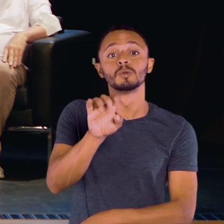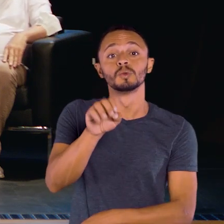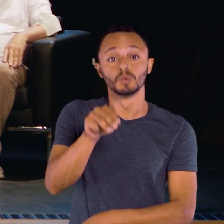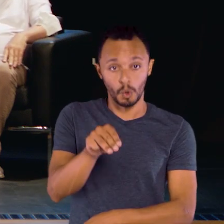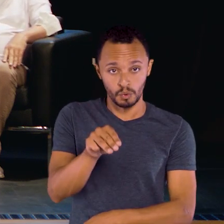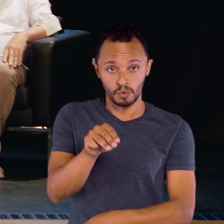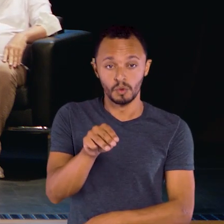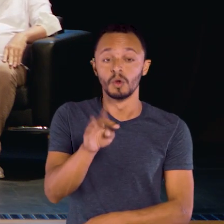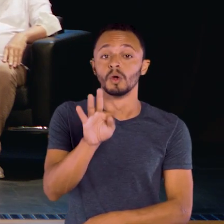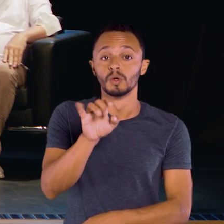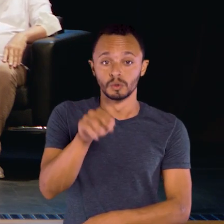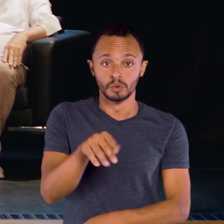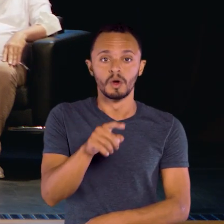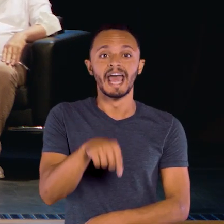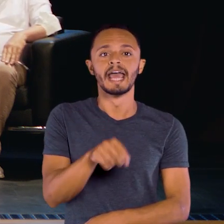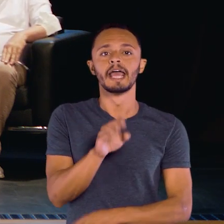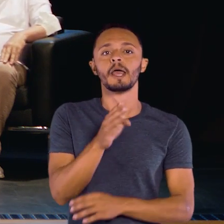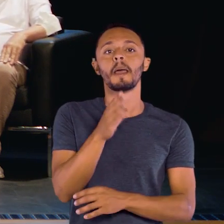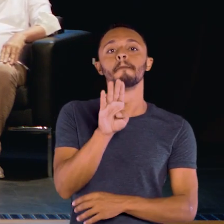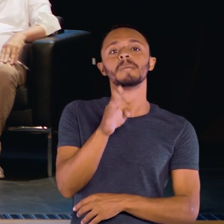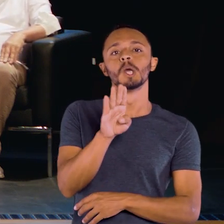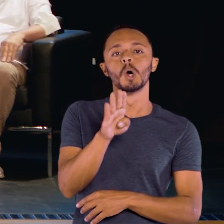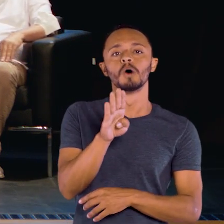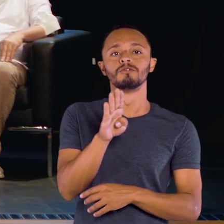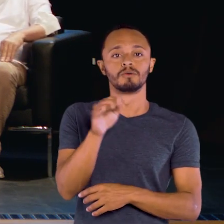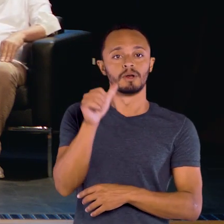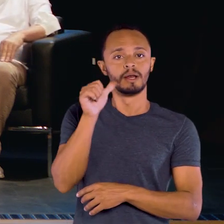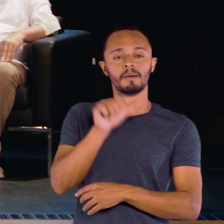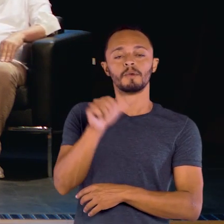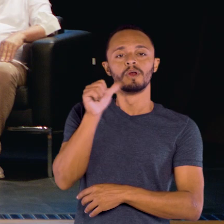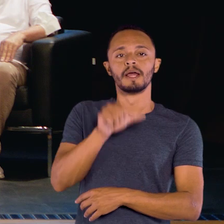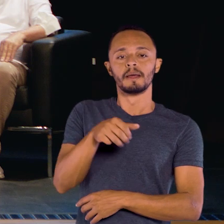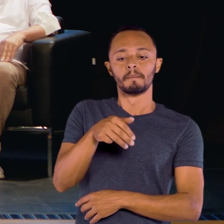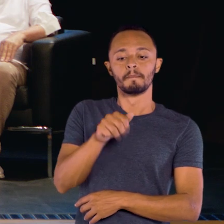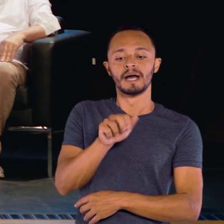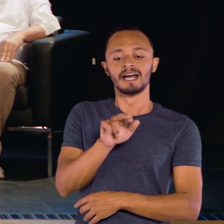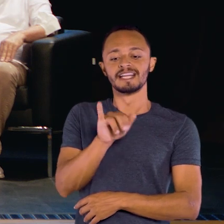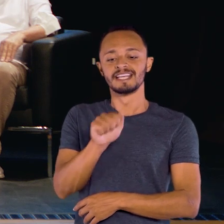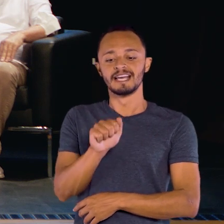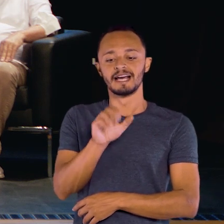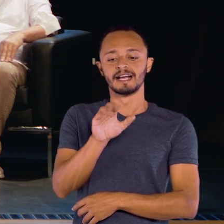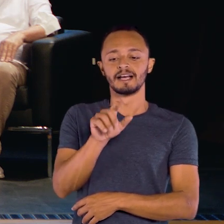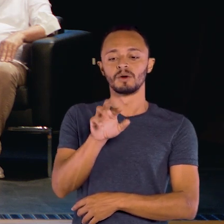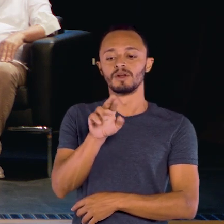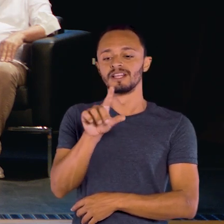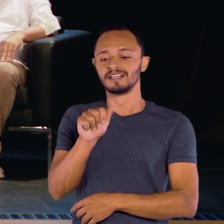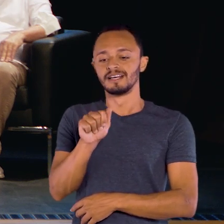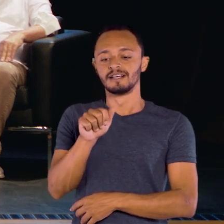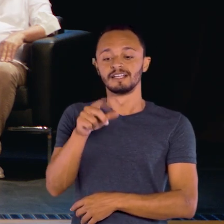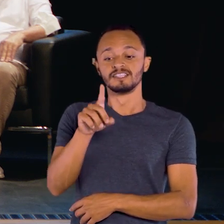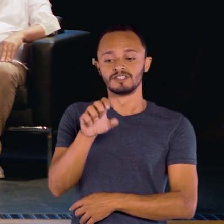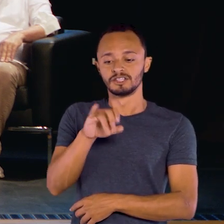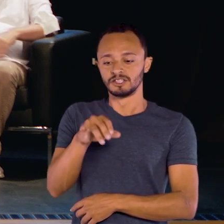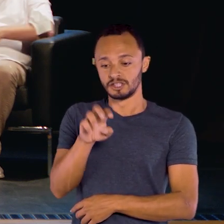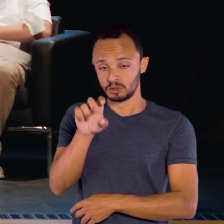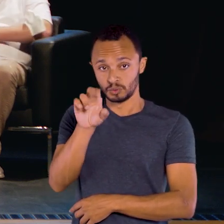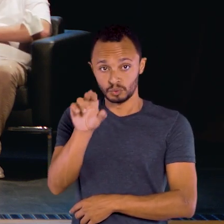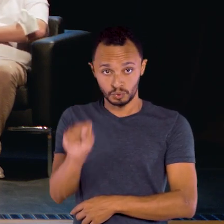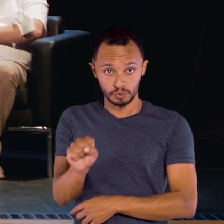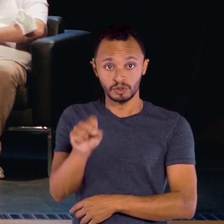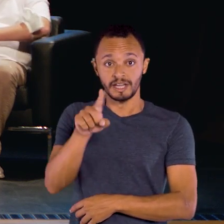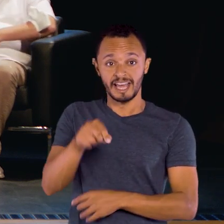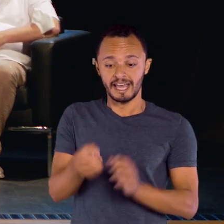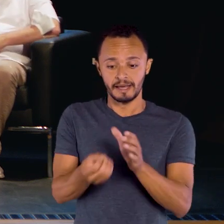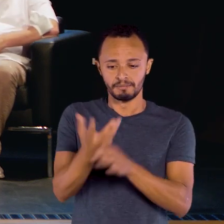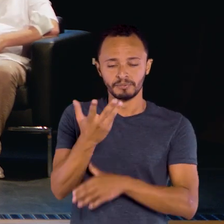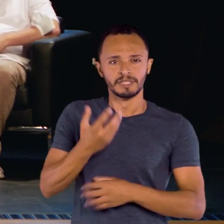Como vocês sabem, o Tom é o biógrafo da Carolina Maria de Jesus, né? Tem também romances. Um ótimo que